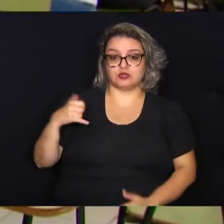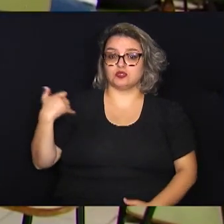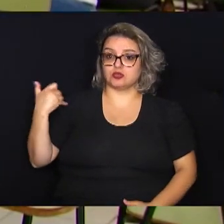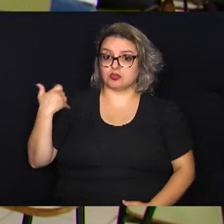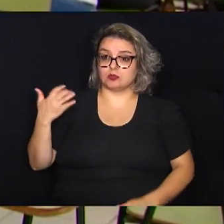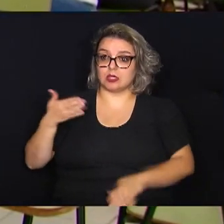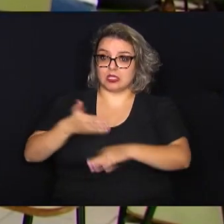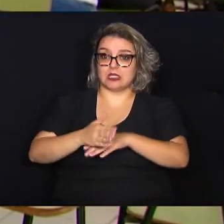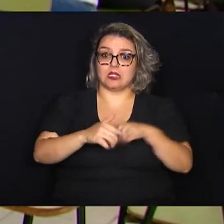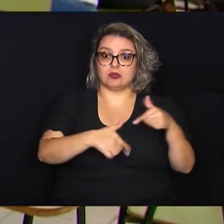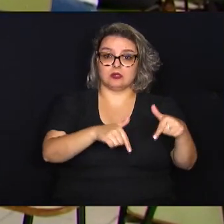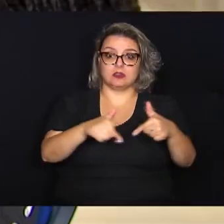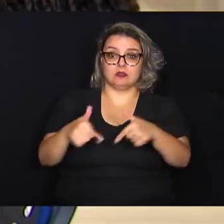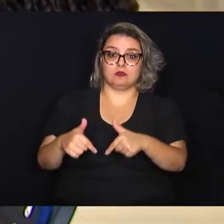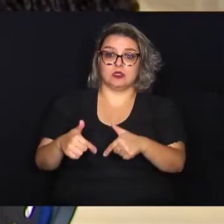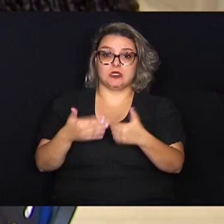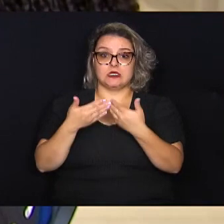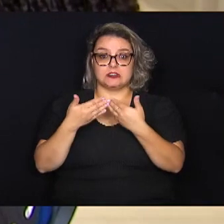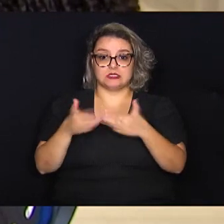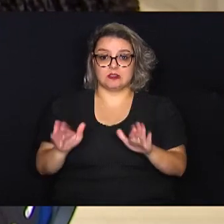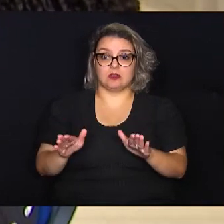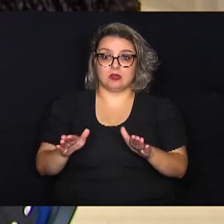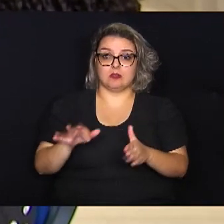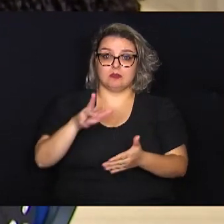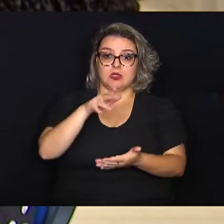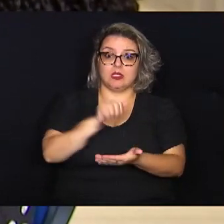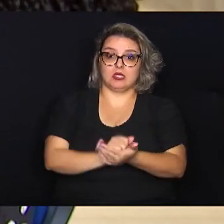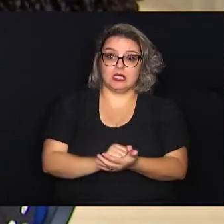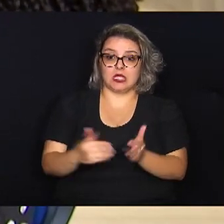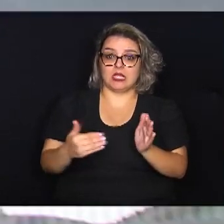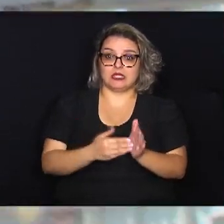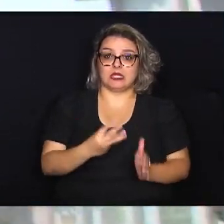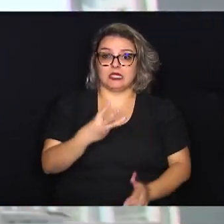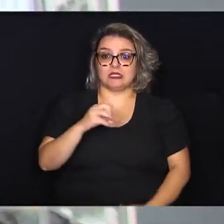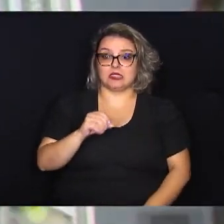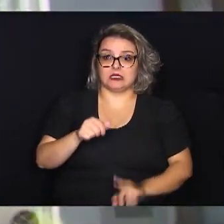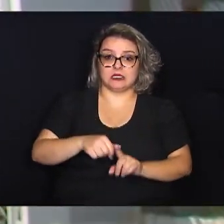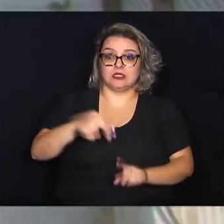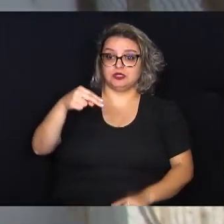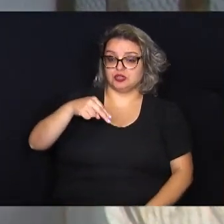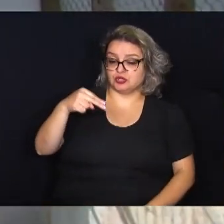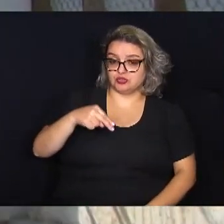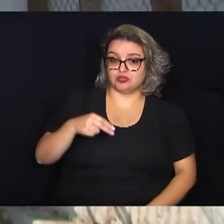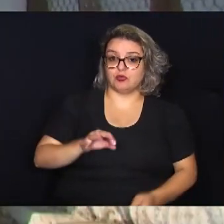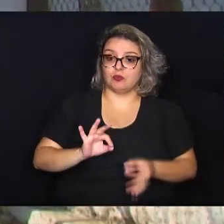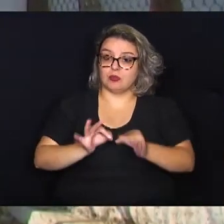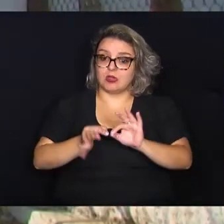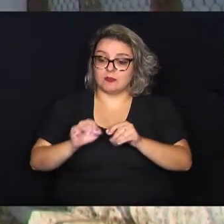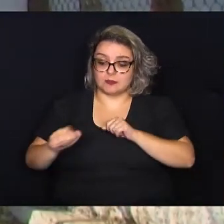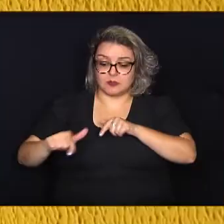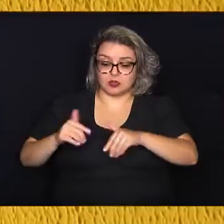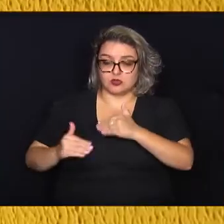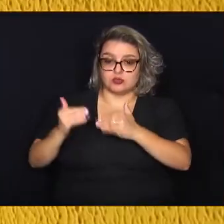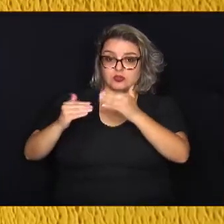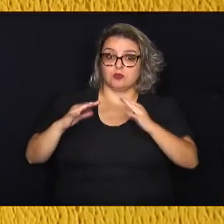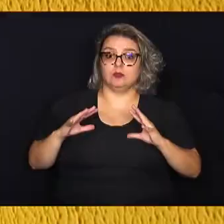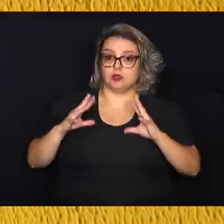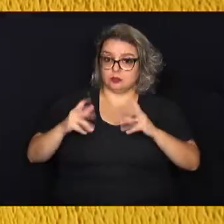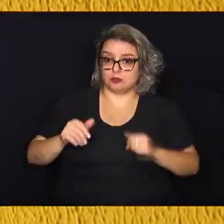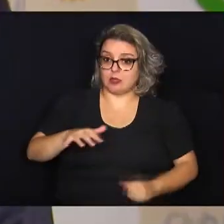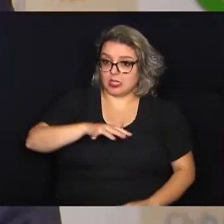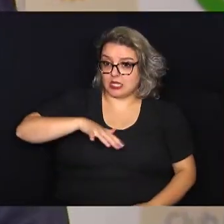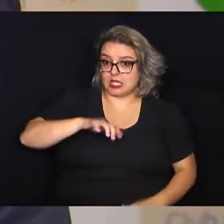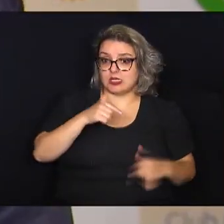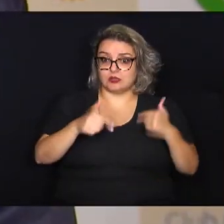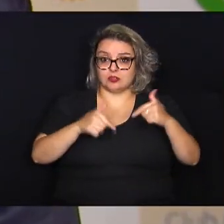de trabalho. Estão abertas as inscrições até 30 de novembro para a oficina de formação geral para o mundo do